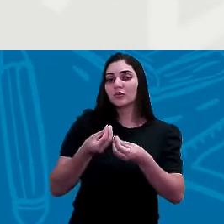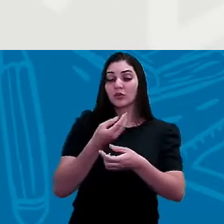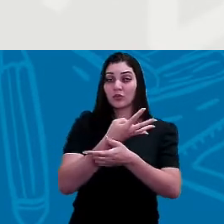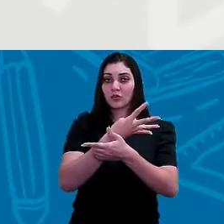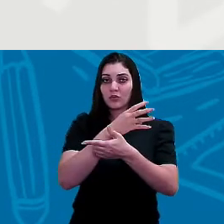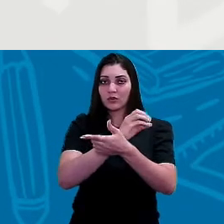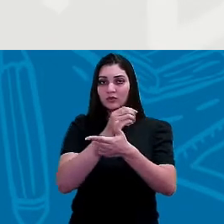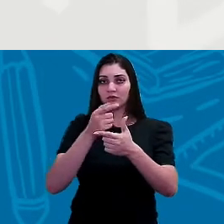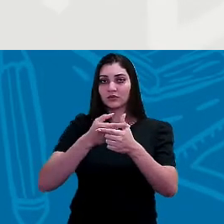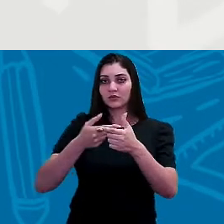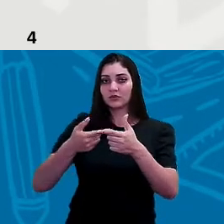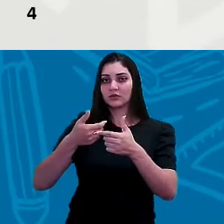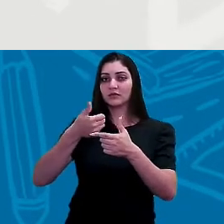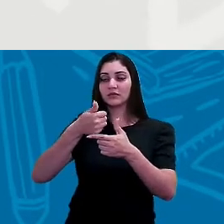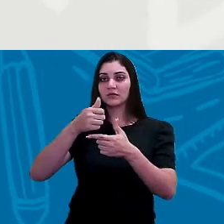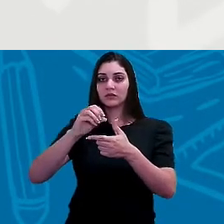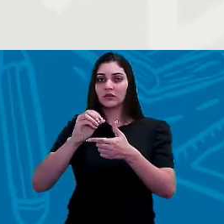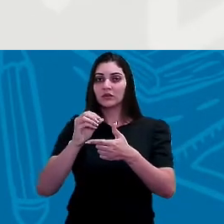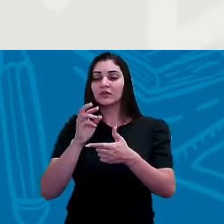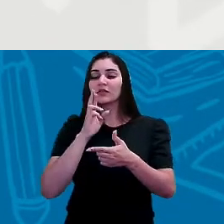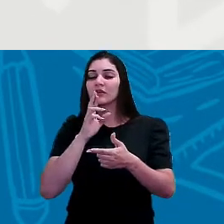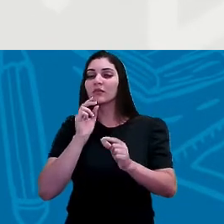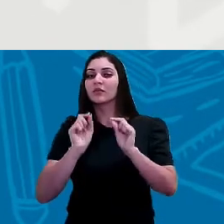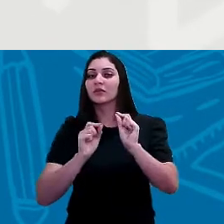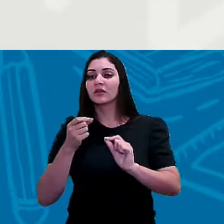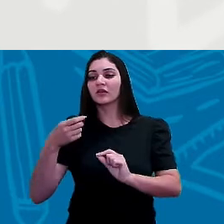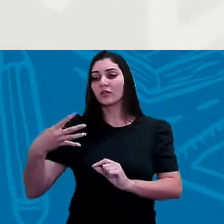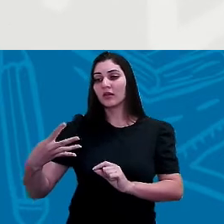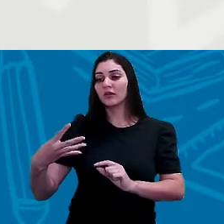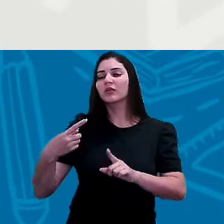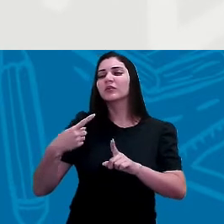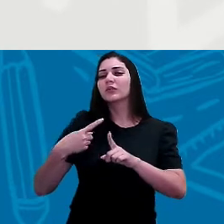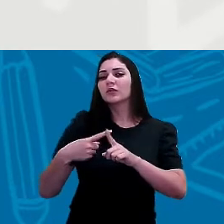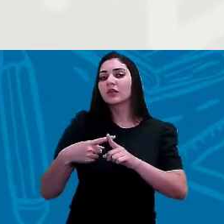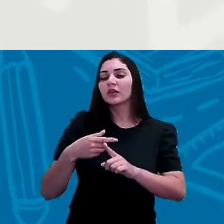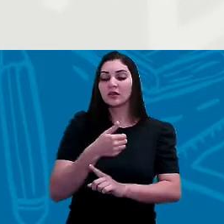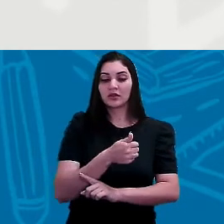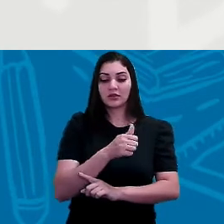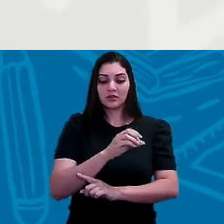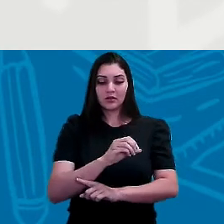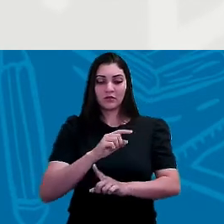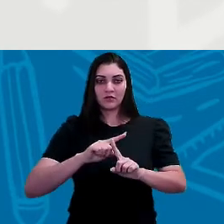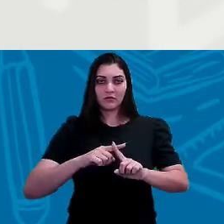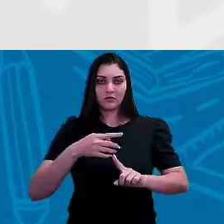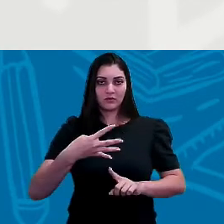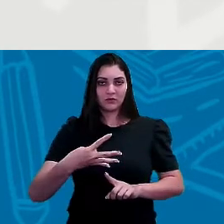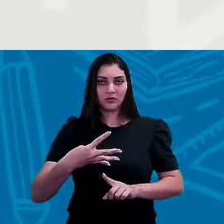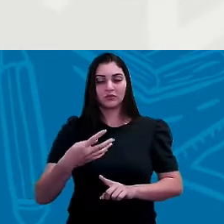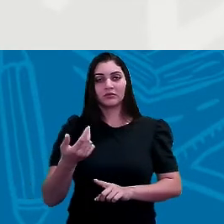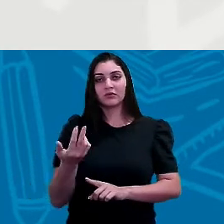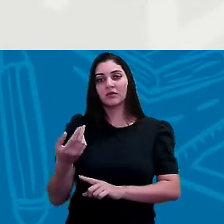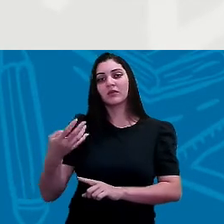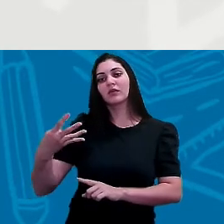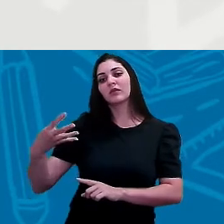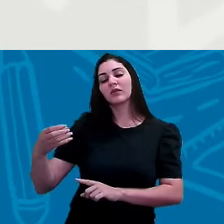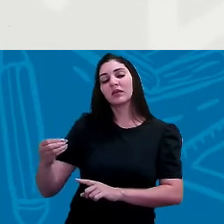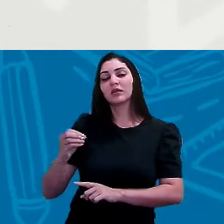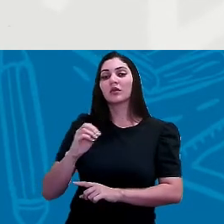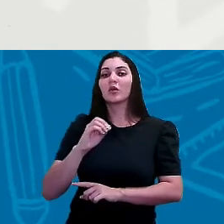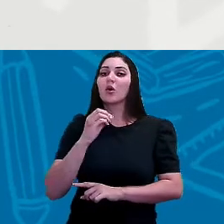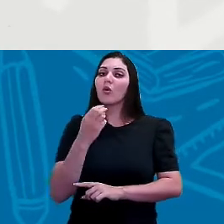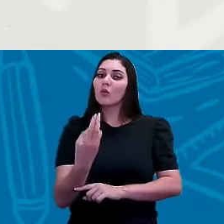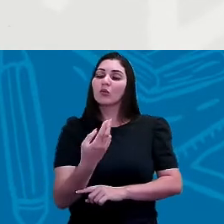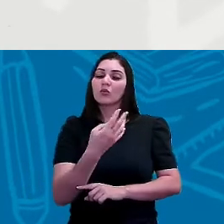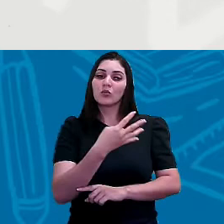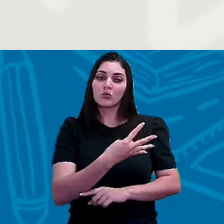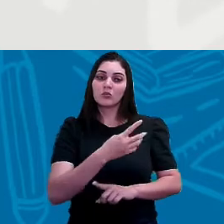por 10, que vai dar 4. Por quê? 10 vezes 4, 40, ou 4 vezes